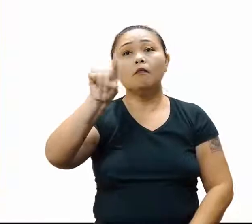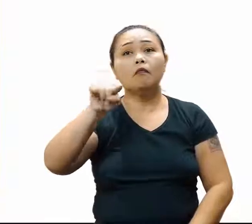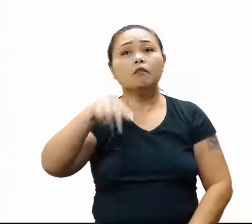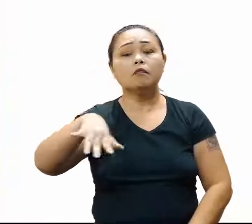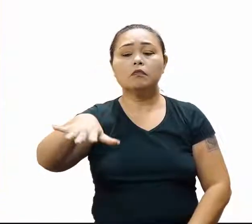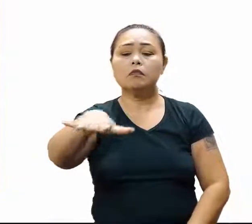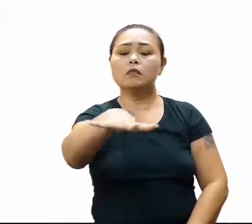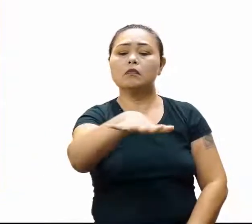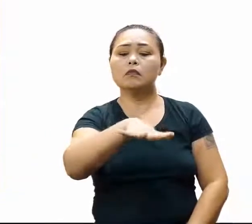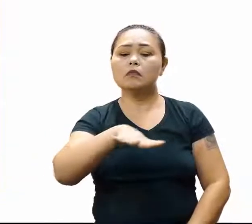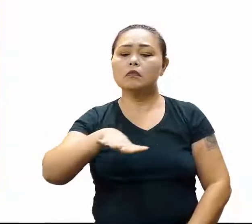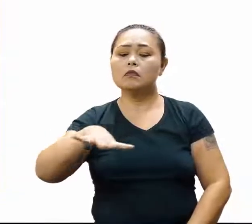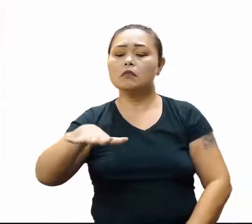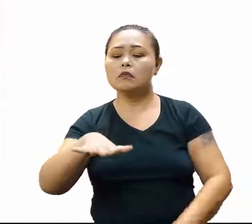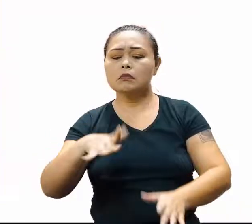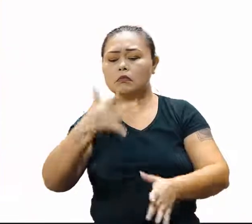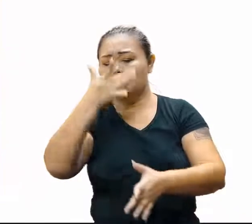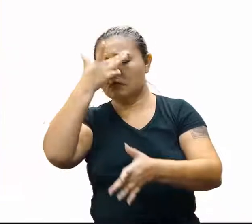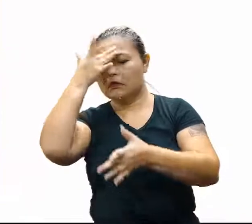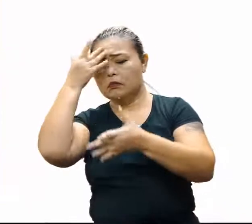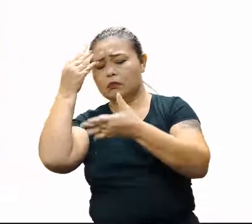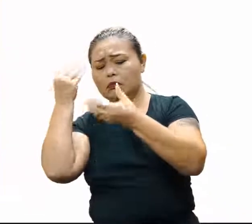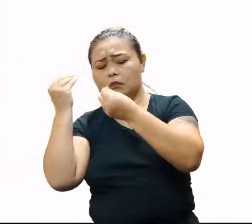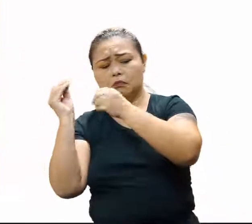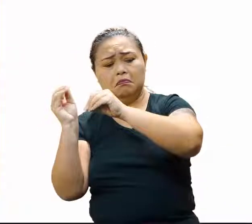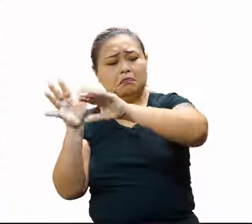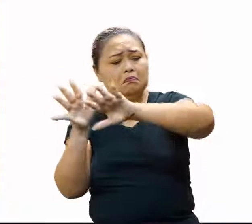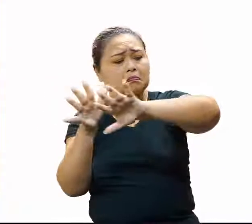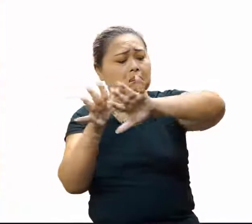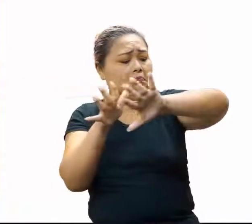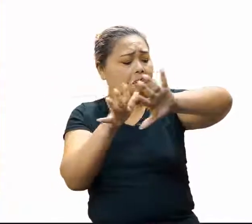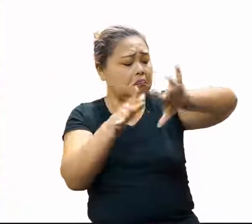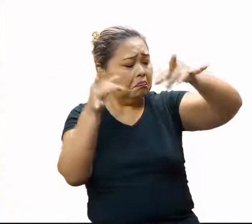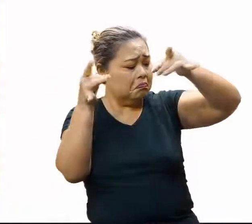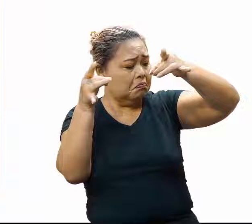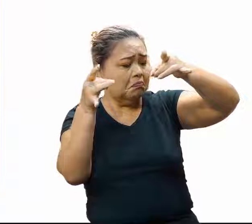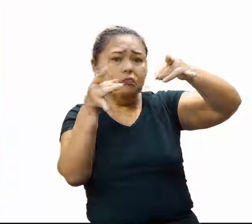notoriamente esquecida, abandonada,